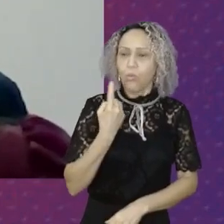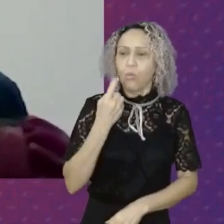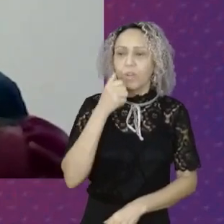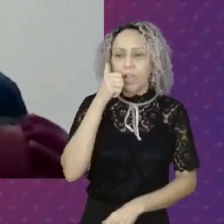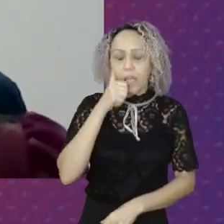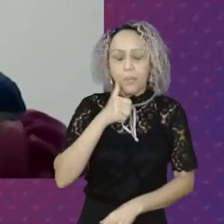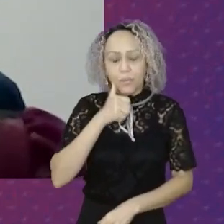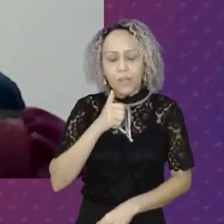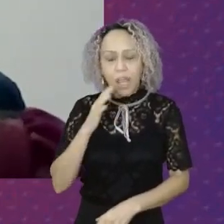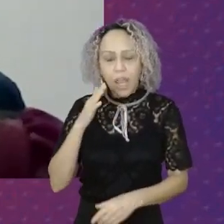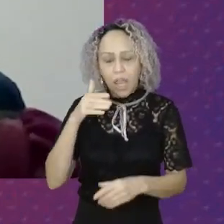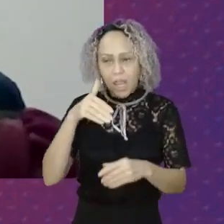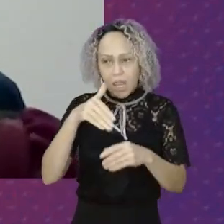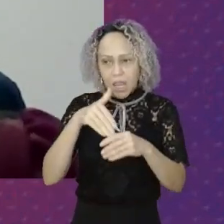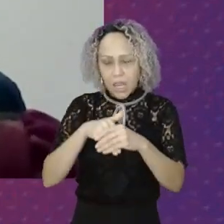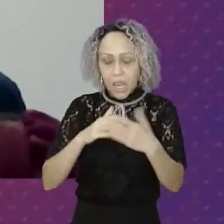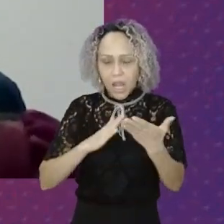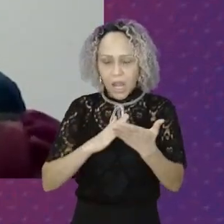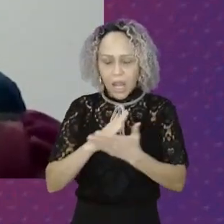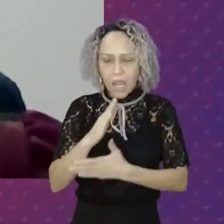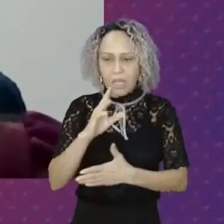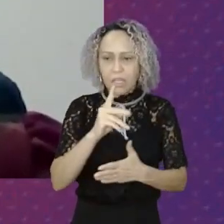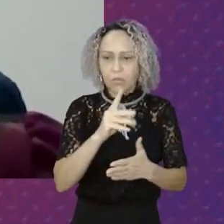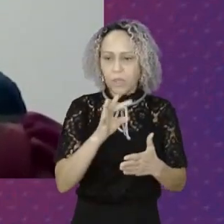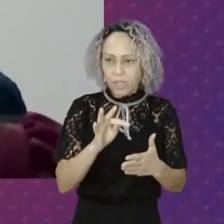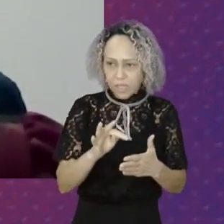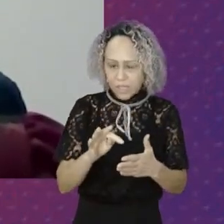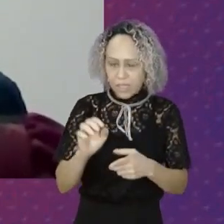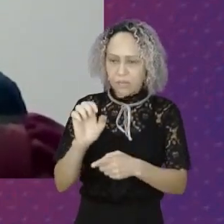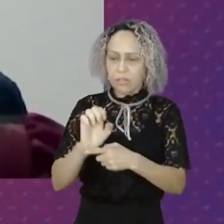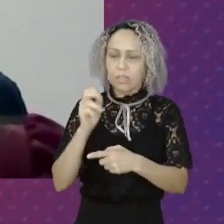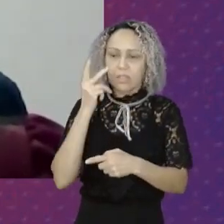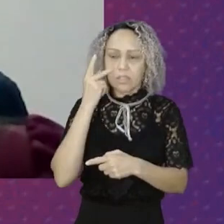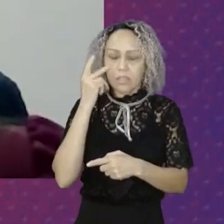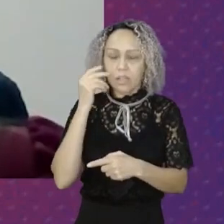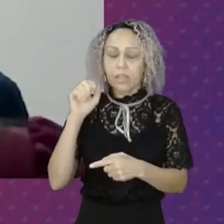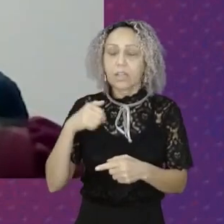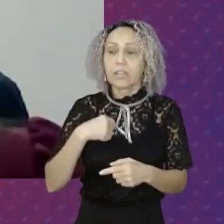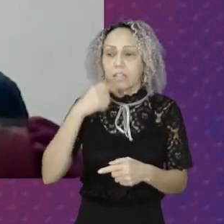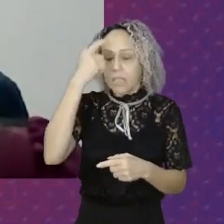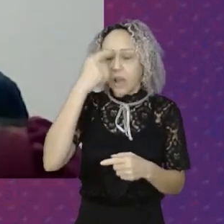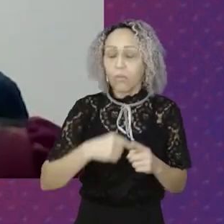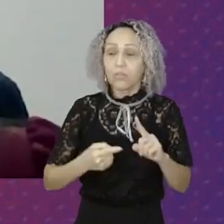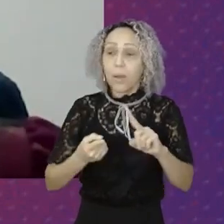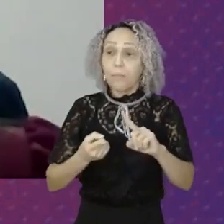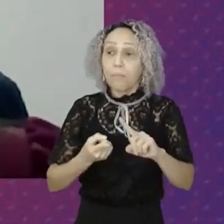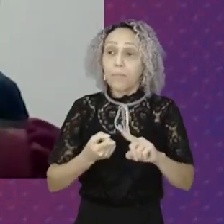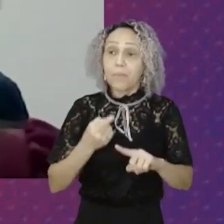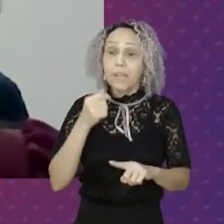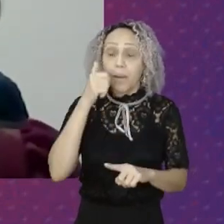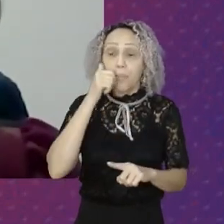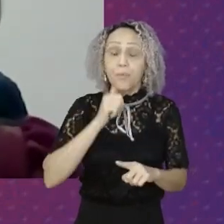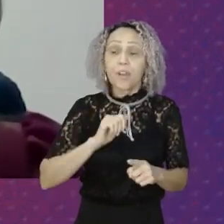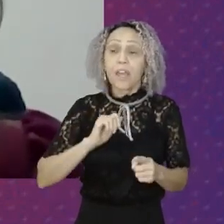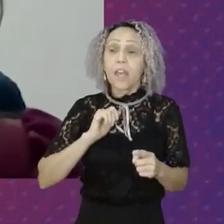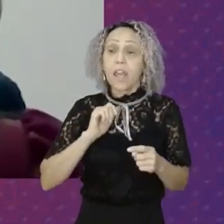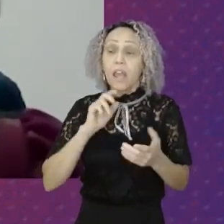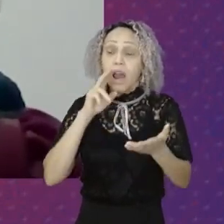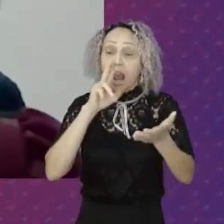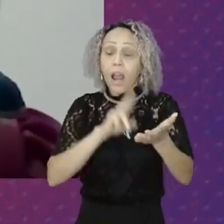do Ceará. E eu estou hoje a primeira mulher a assumir o executivo da minha cidade.